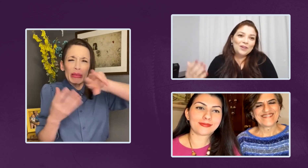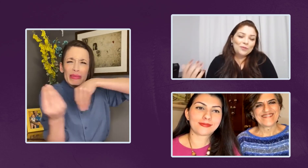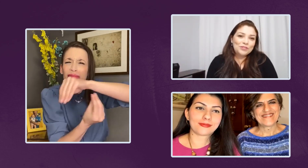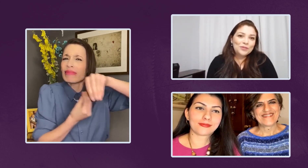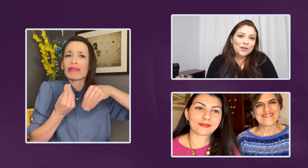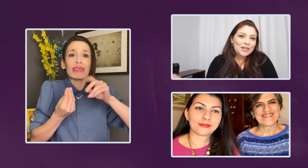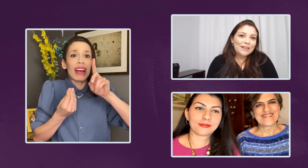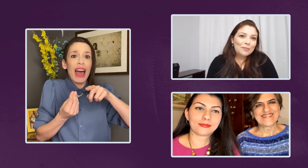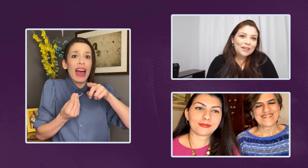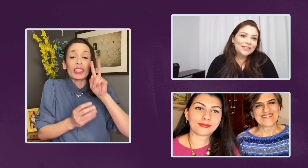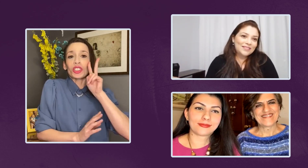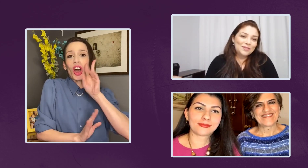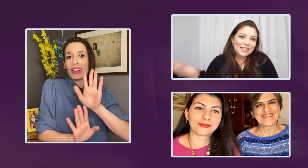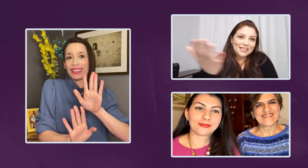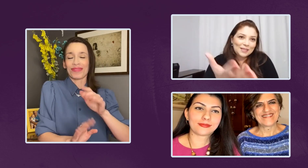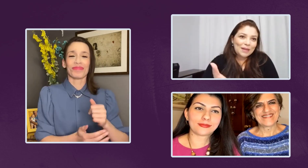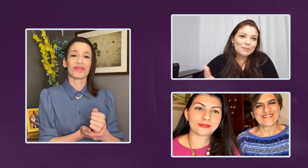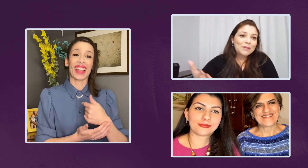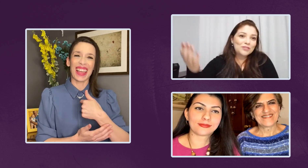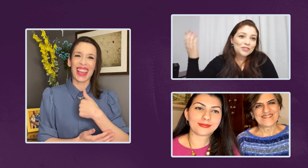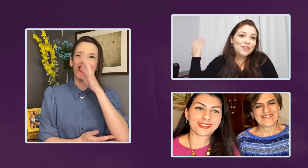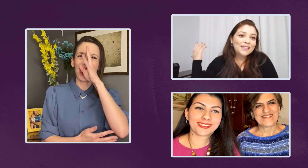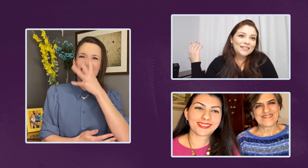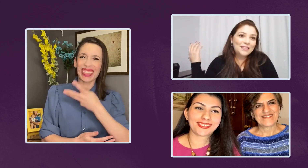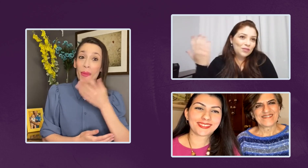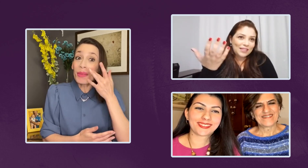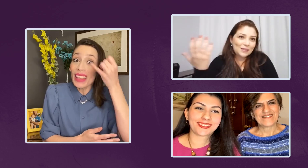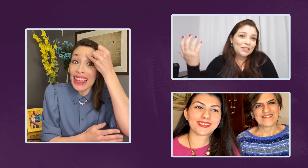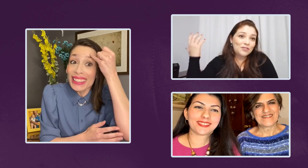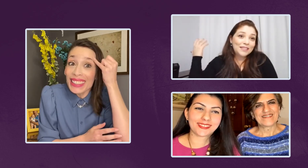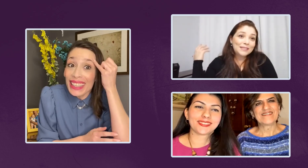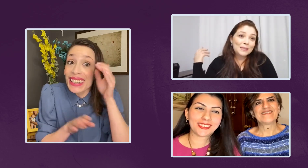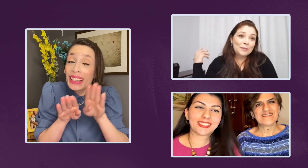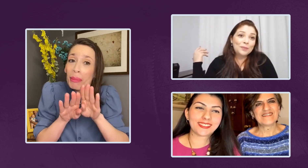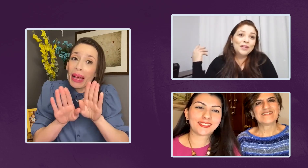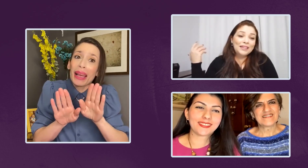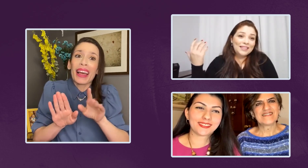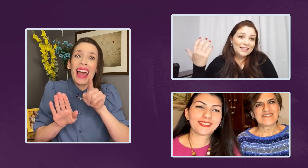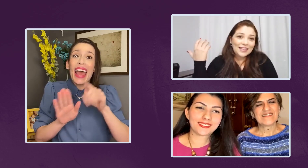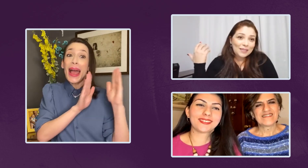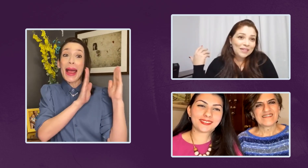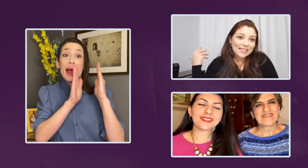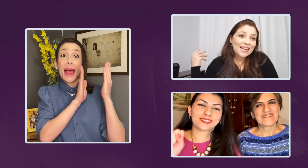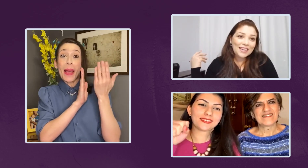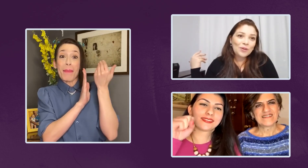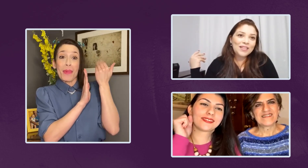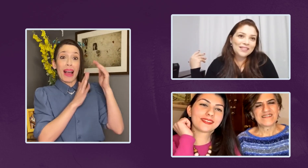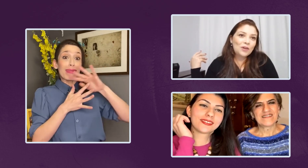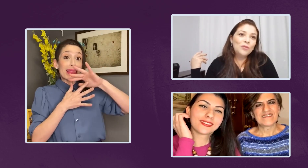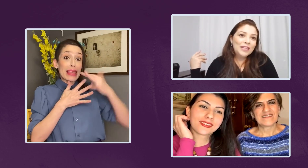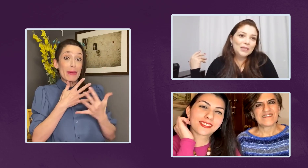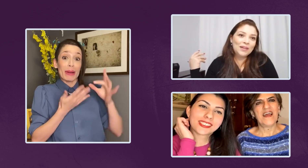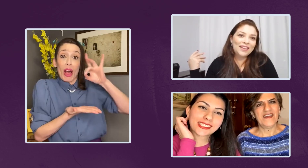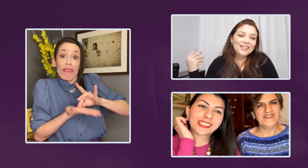Porque, como eu digo, eu e a Débora, não sei se a Isabela também, mas a gente vem, e vocês também, a gente vem desse tempo que ainda a Libras nem era